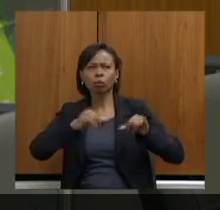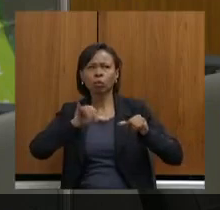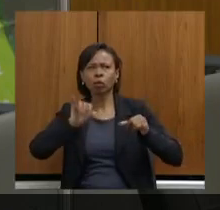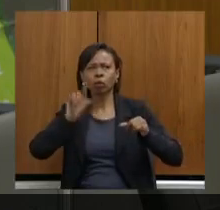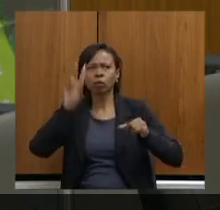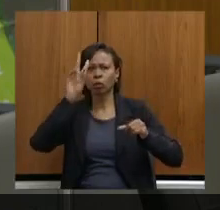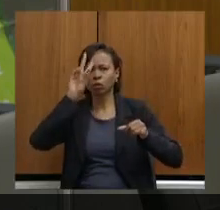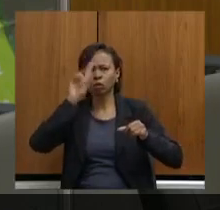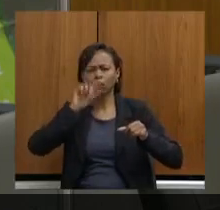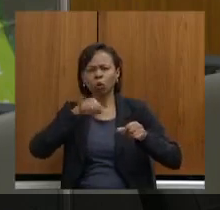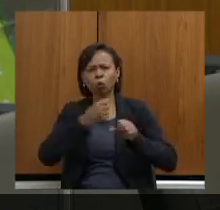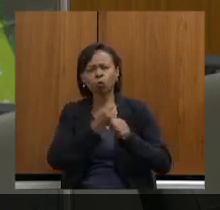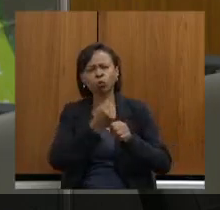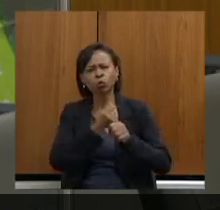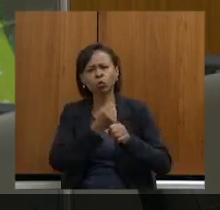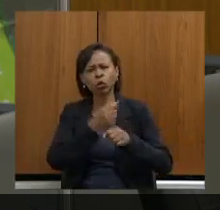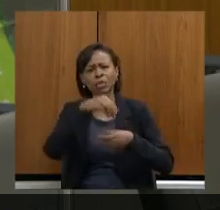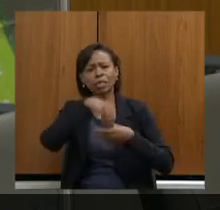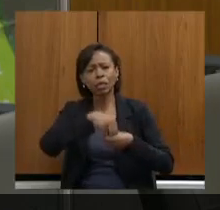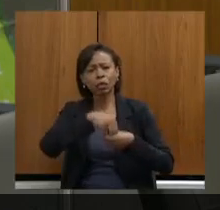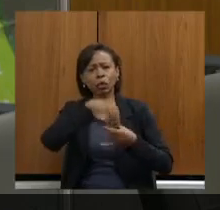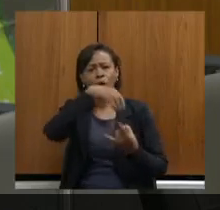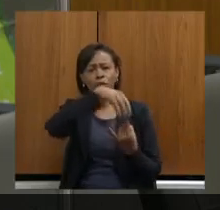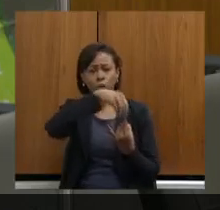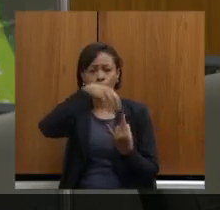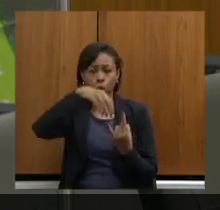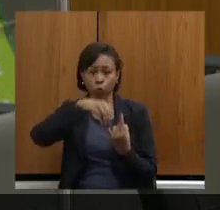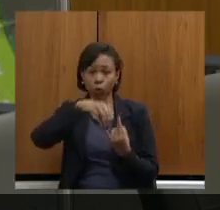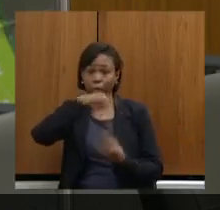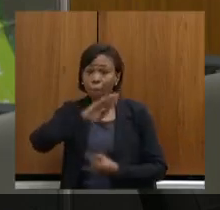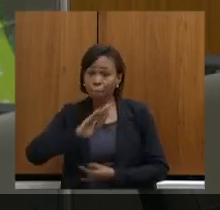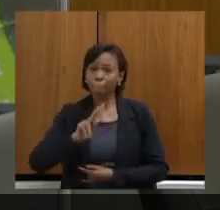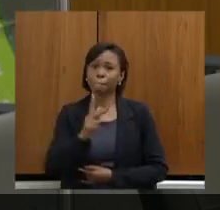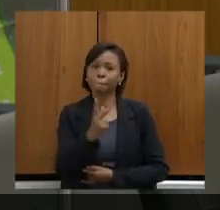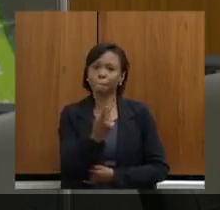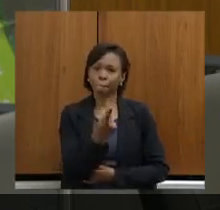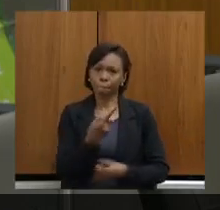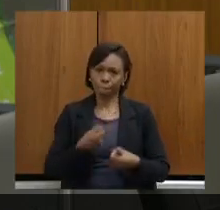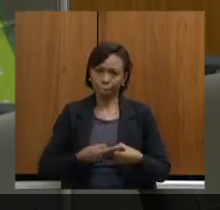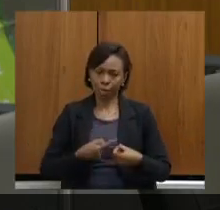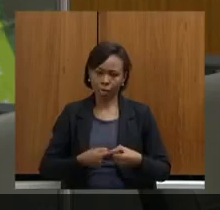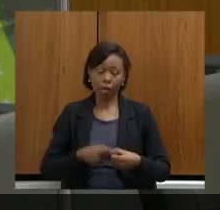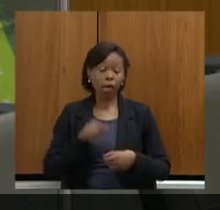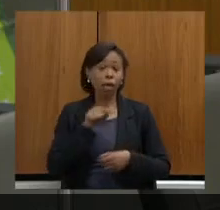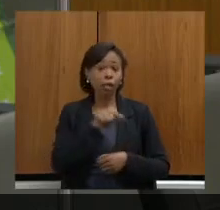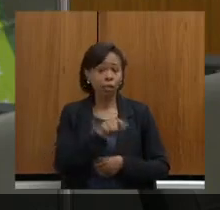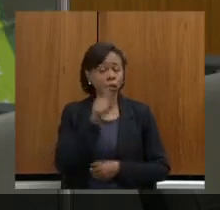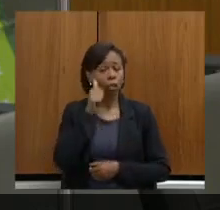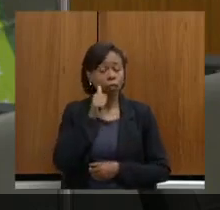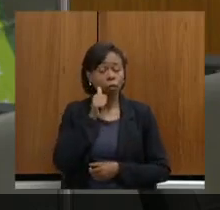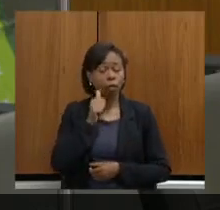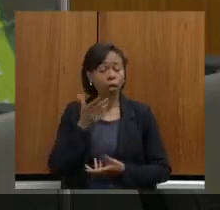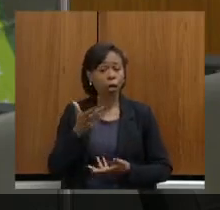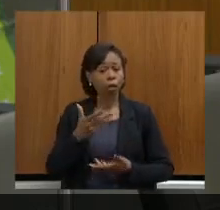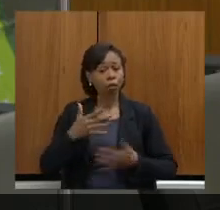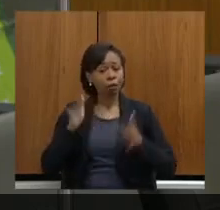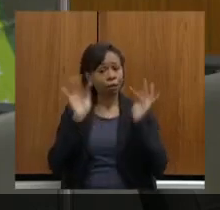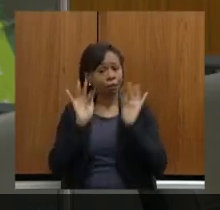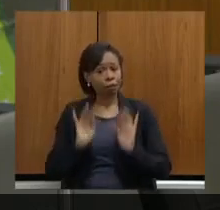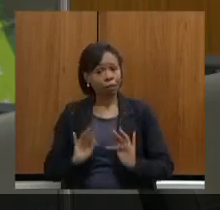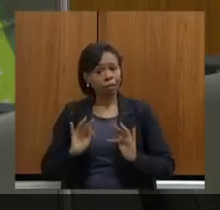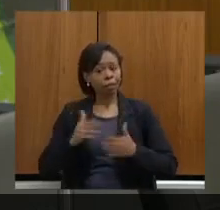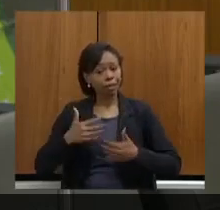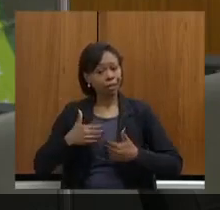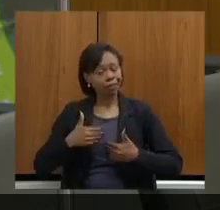que que era mas é a concessão de um laboratório lá dentro da Fiocruz aqui em Belo Horizonte e ele ela ficou imensamente grata então quero deixar esse exemplo para